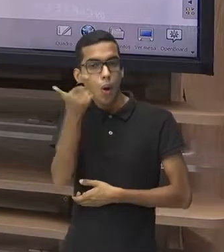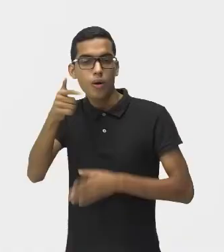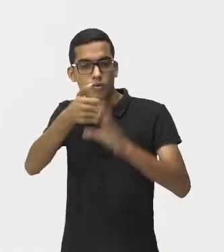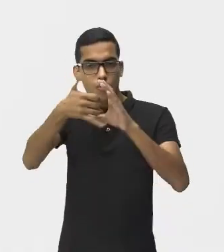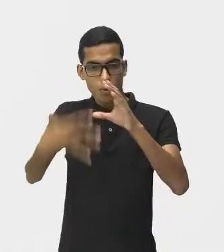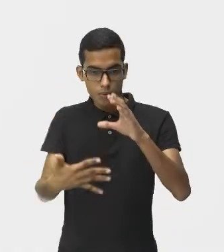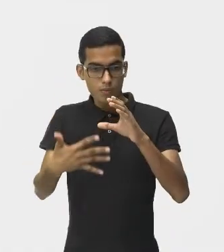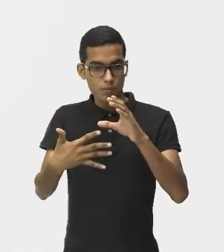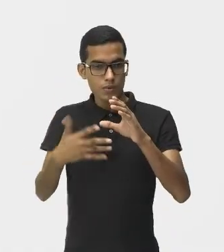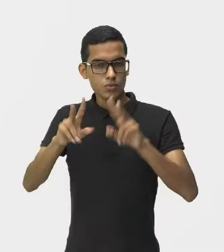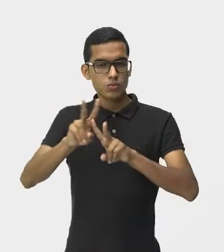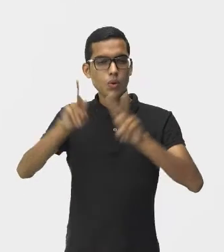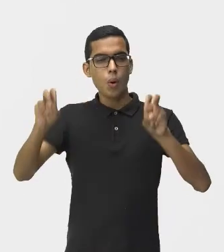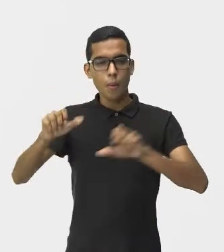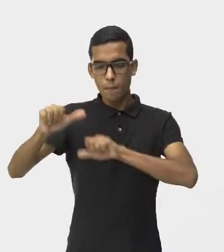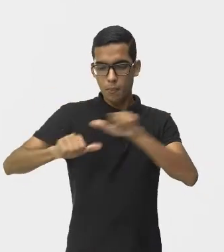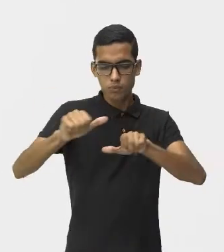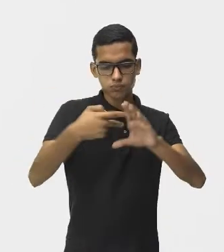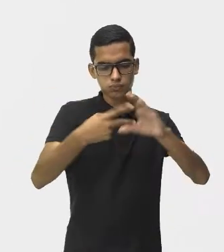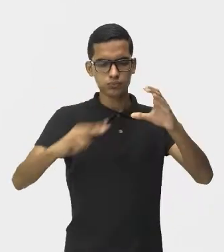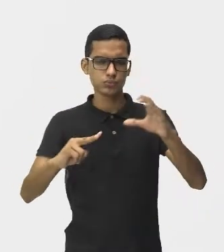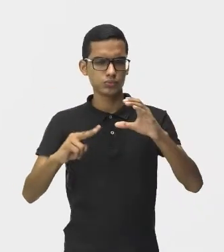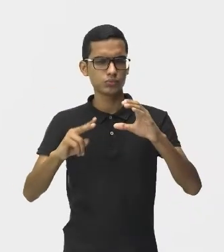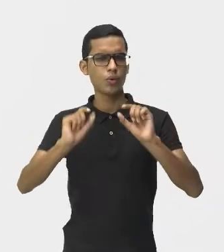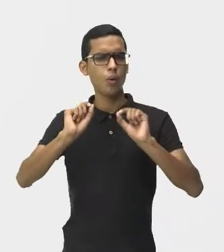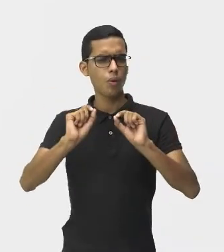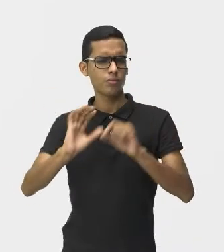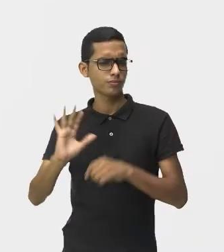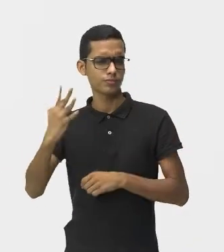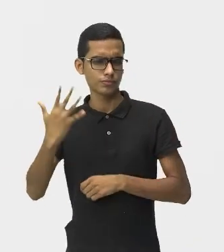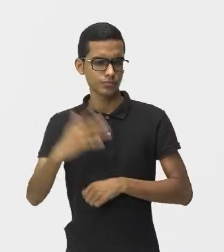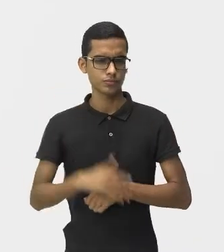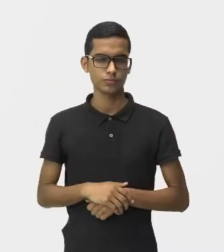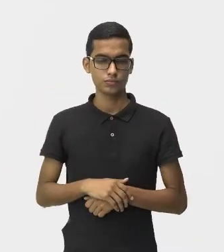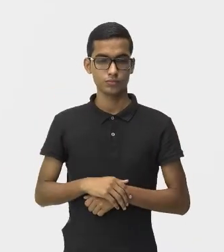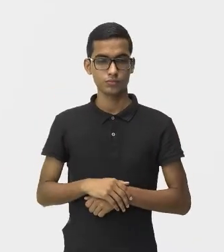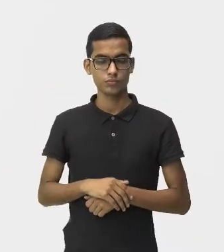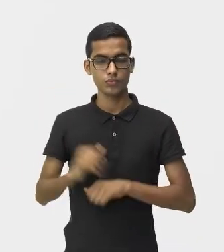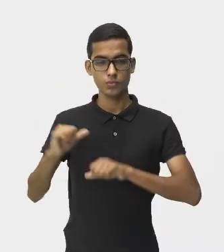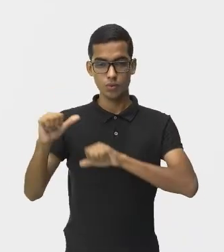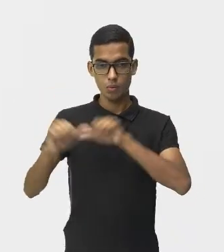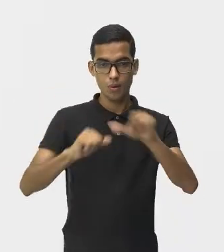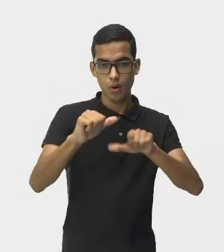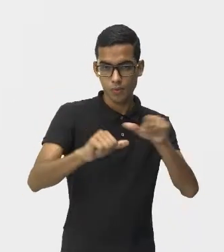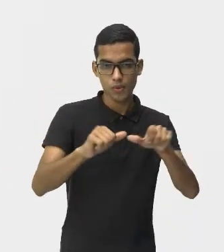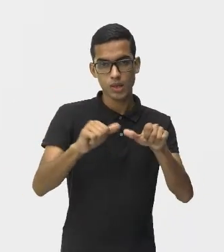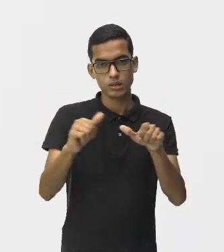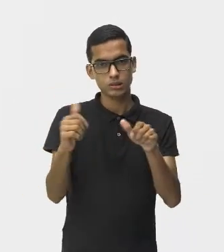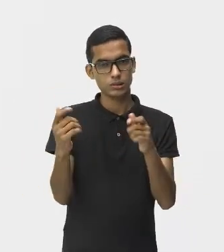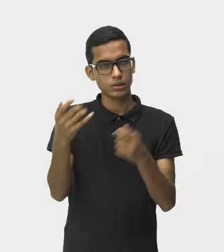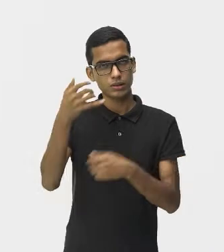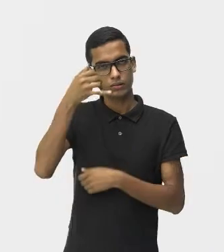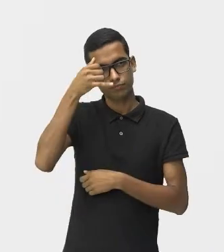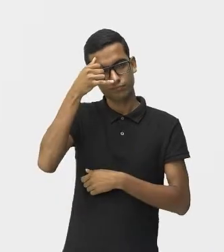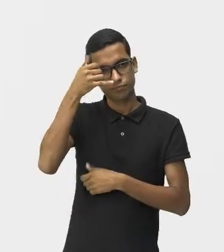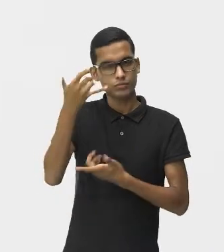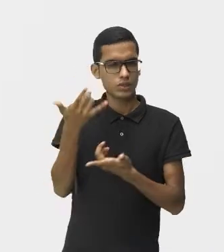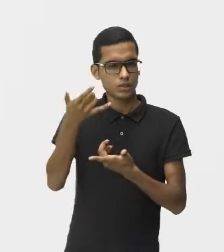mutações cromossômicas. Olha só, o que são mutações? São mudanças